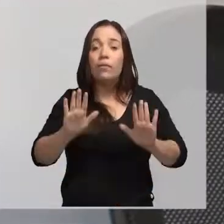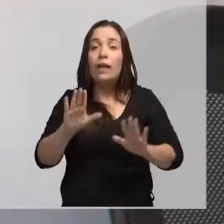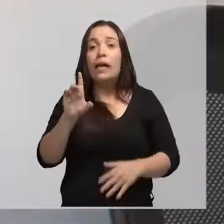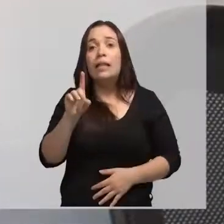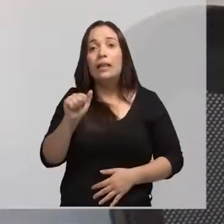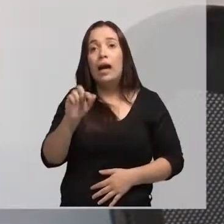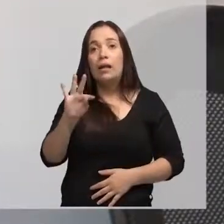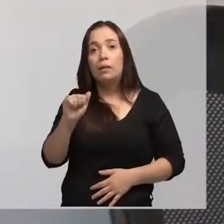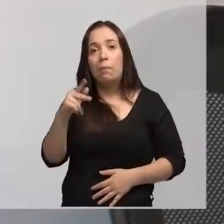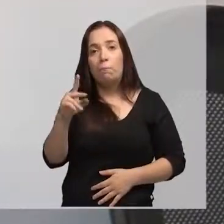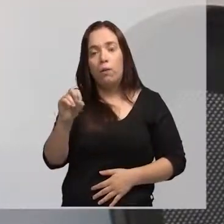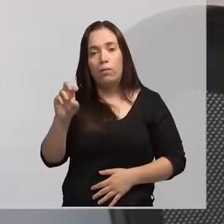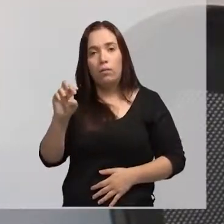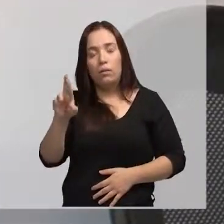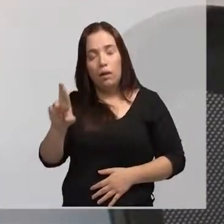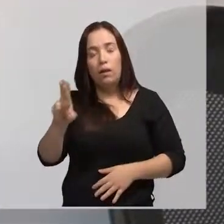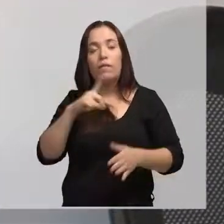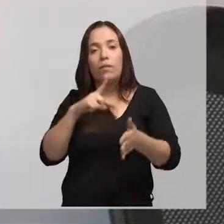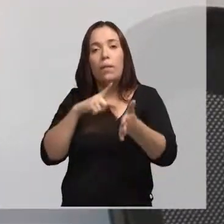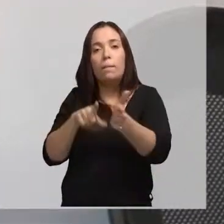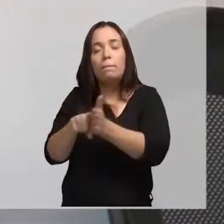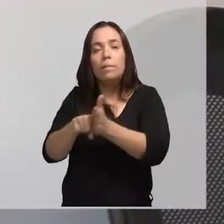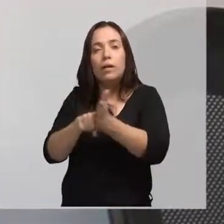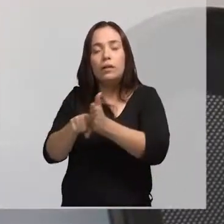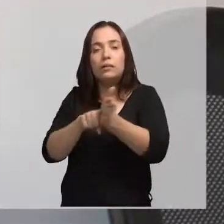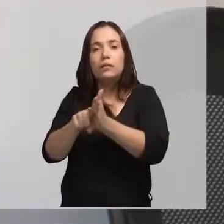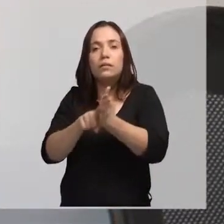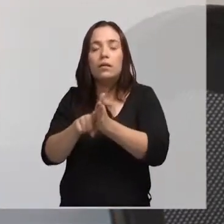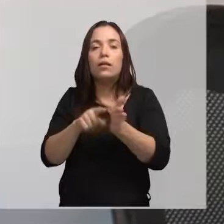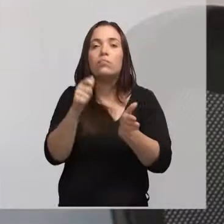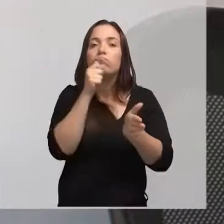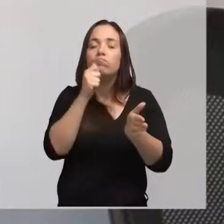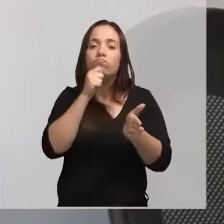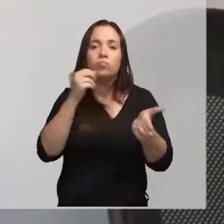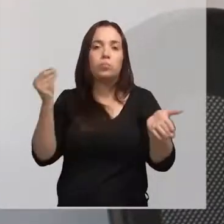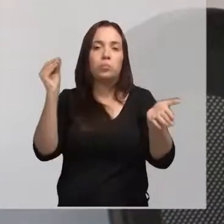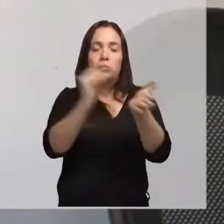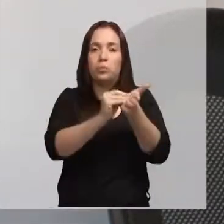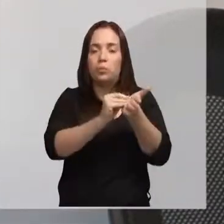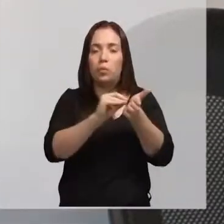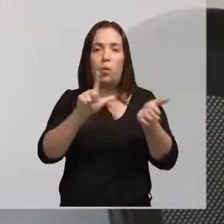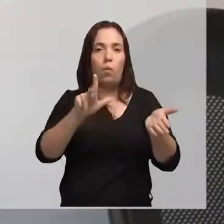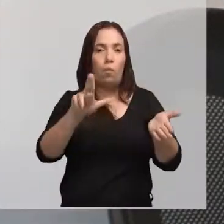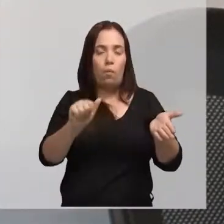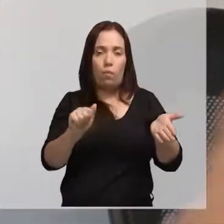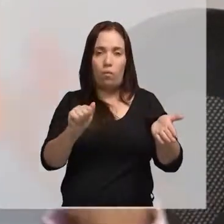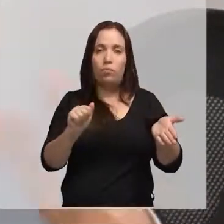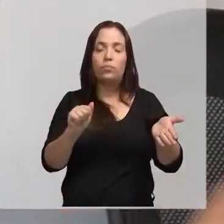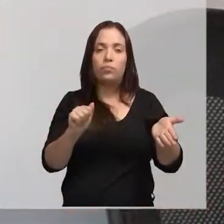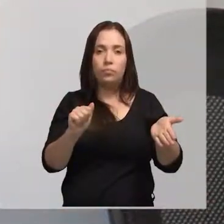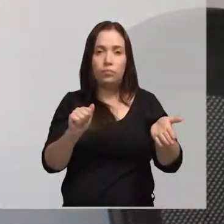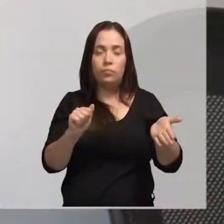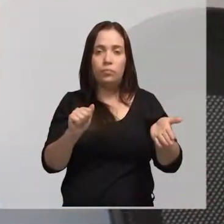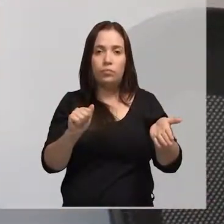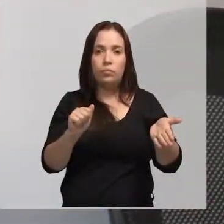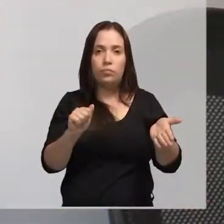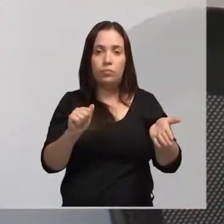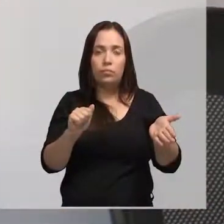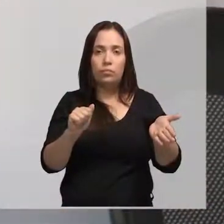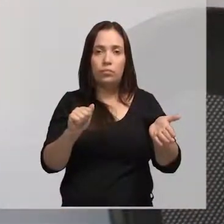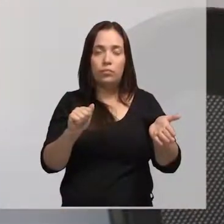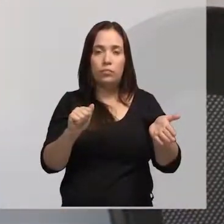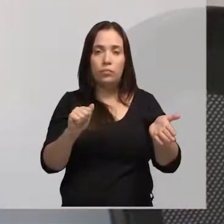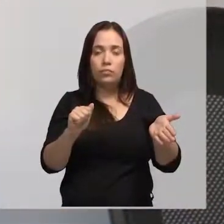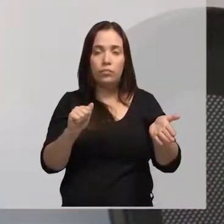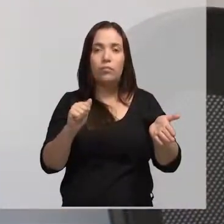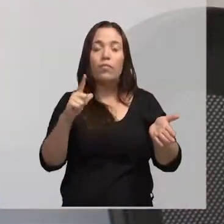uma pesquisa que, infelizmente, não fez um cenário sem o Lula. Só fez o cenário incluindo o Lula, em função de que ainda vai